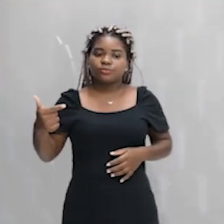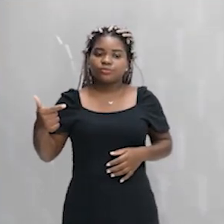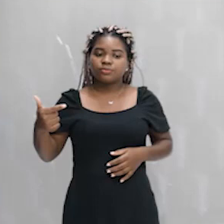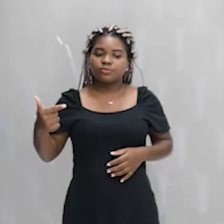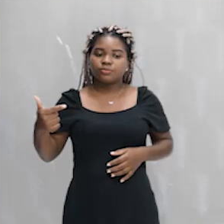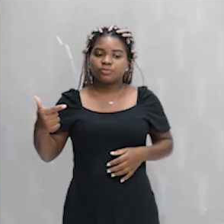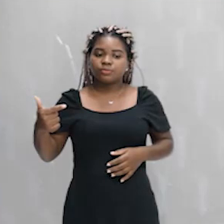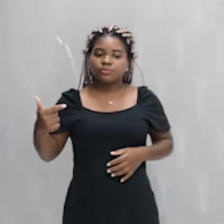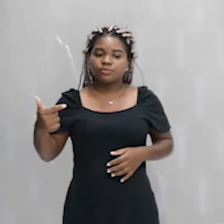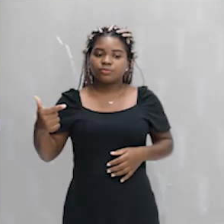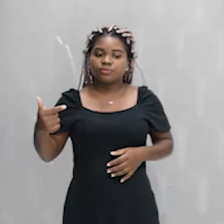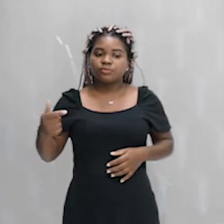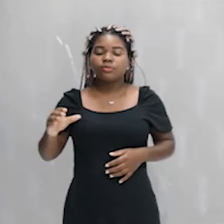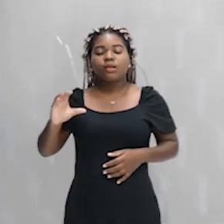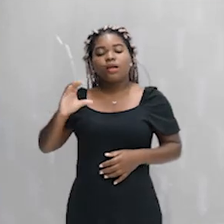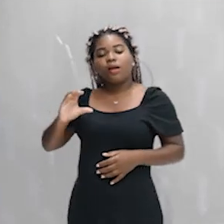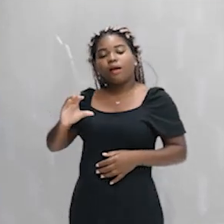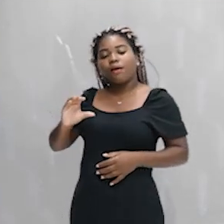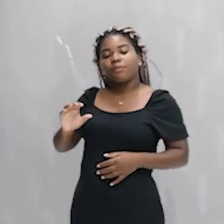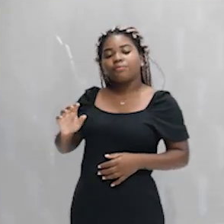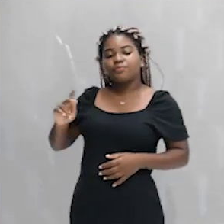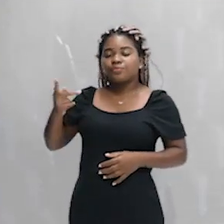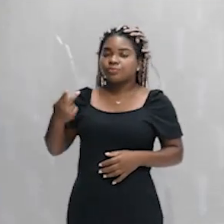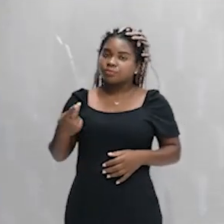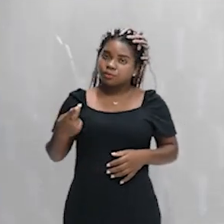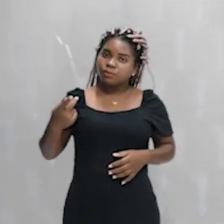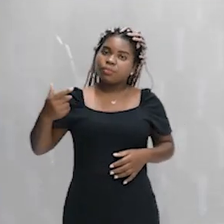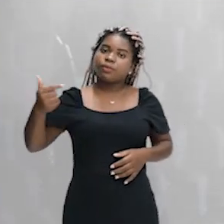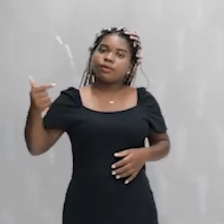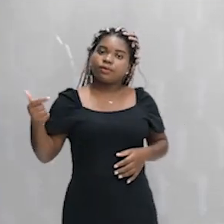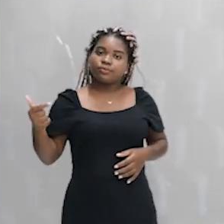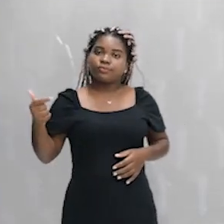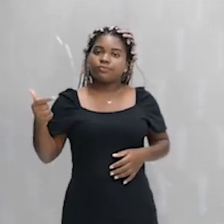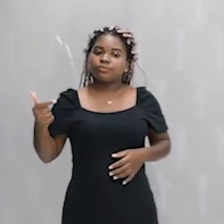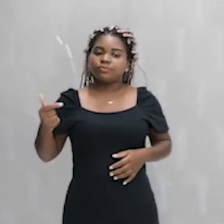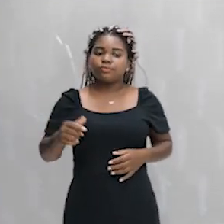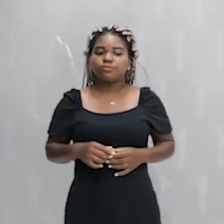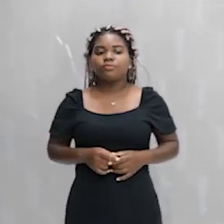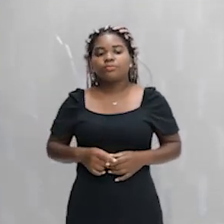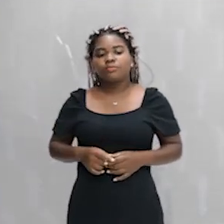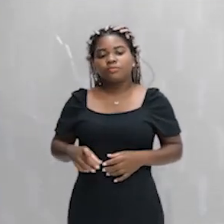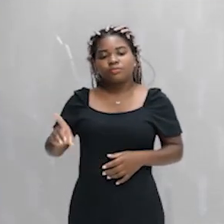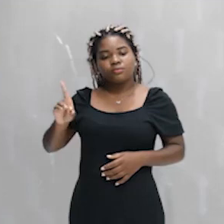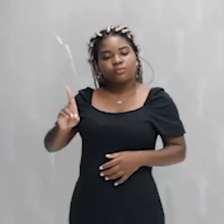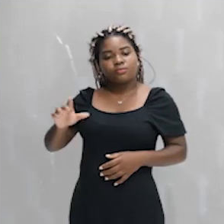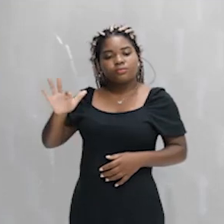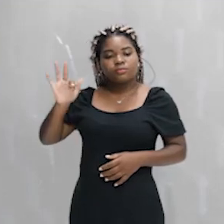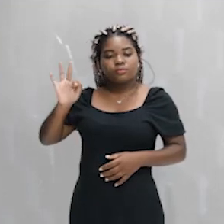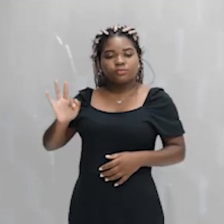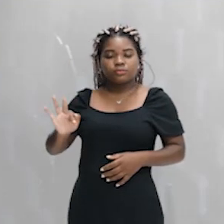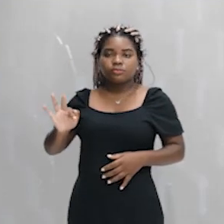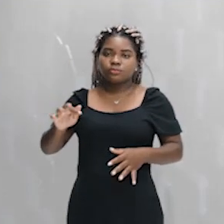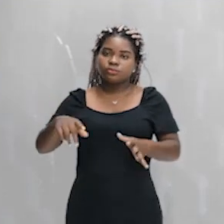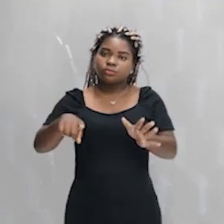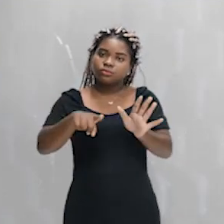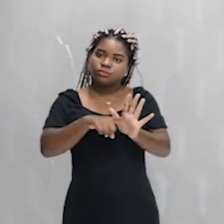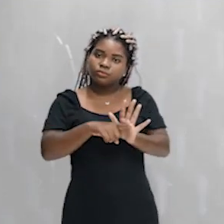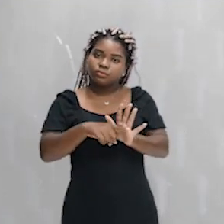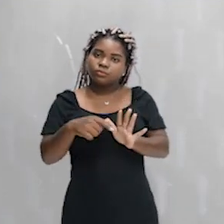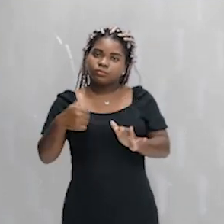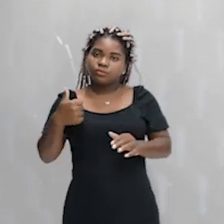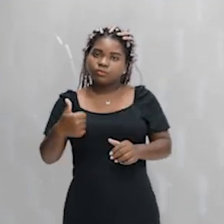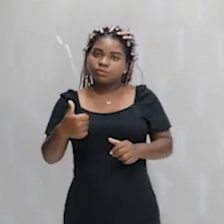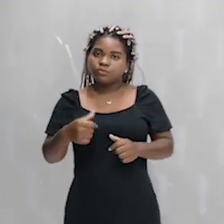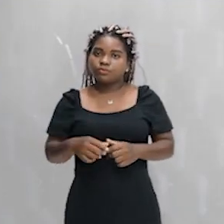outra função, a g. Na letra C, também a imagem, só que agora usando a função h. Na letra D, a imagem do menos